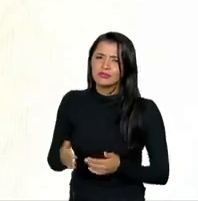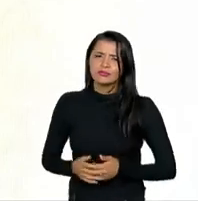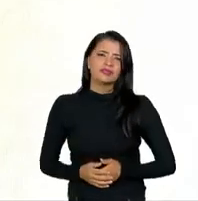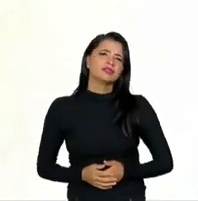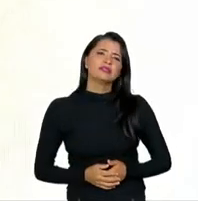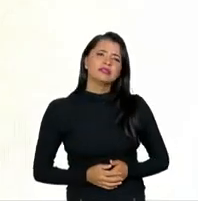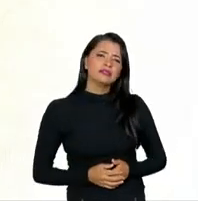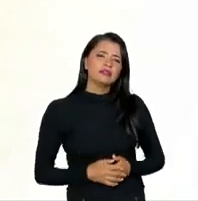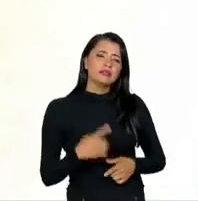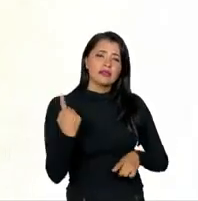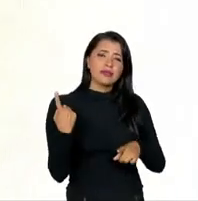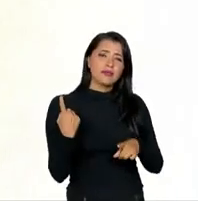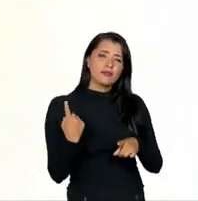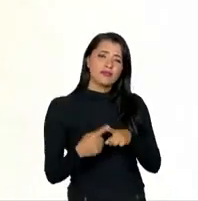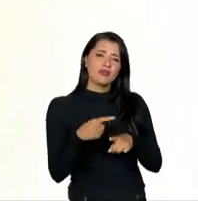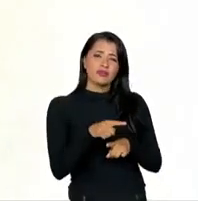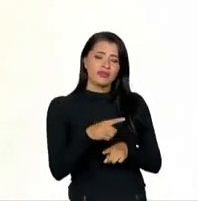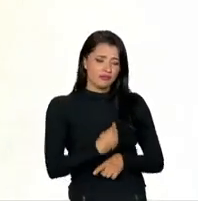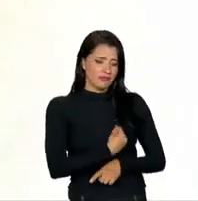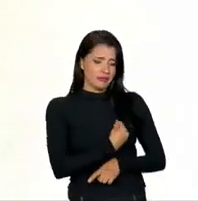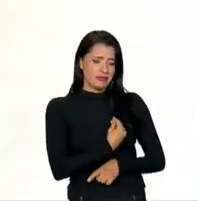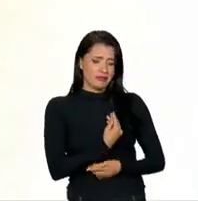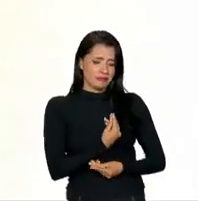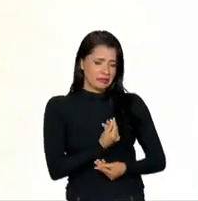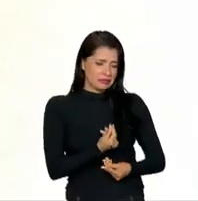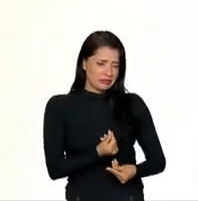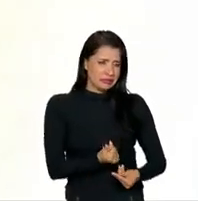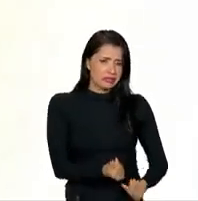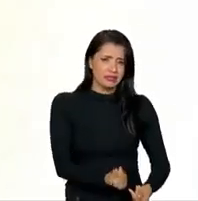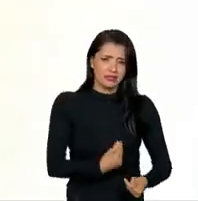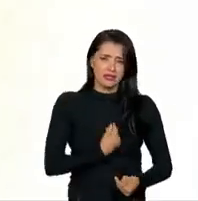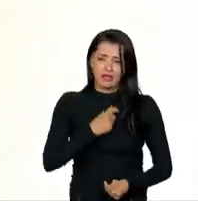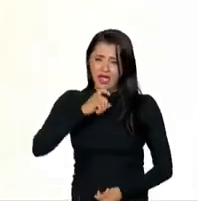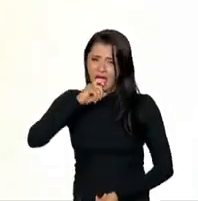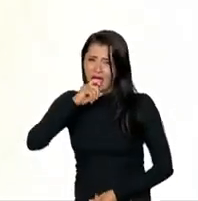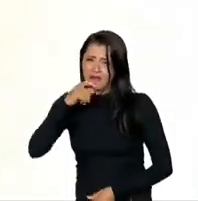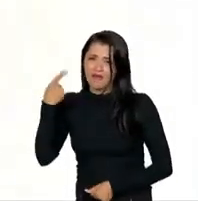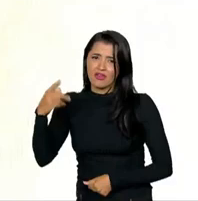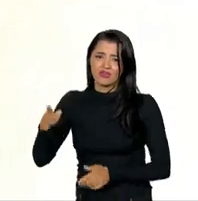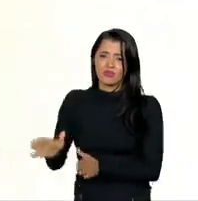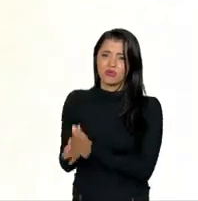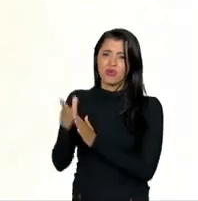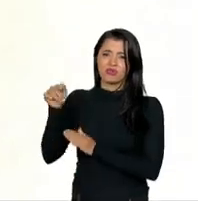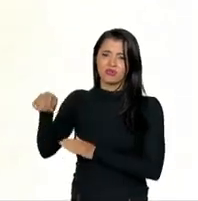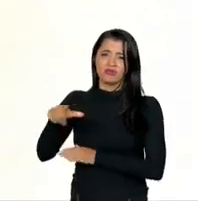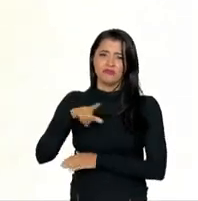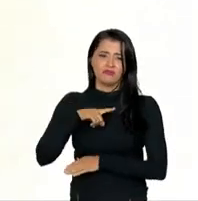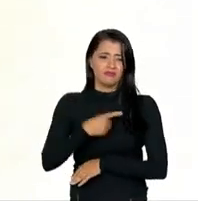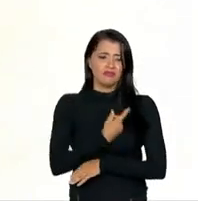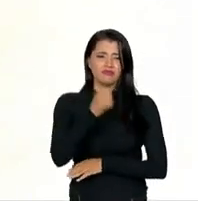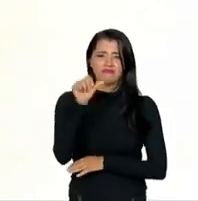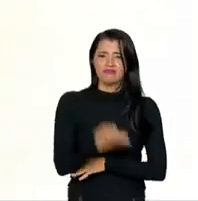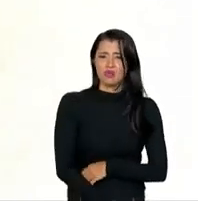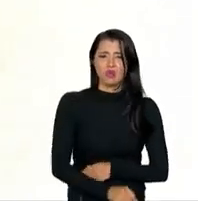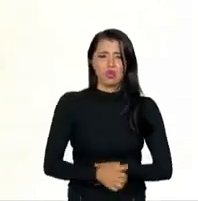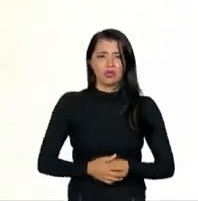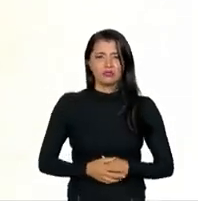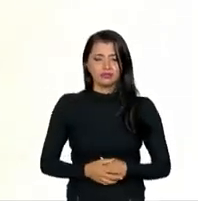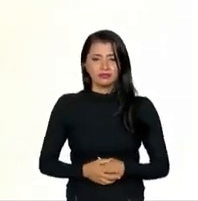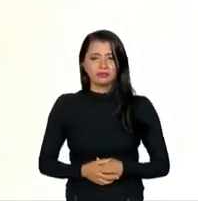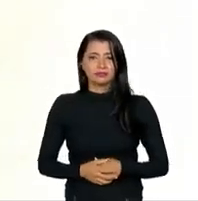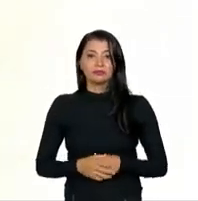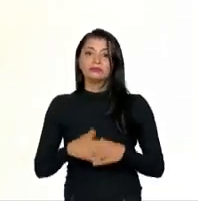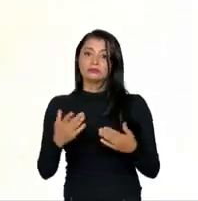Porque a miséria que eu vivo, eu tenho inveja dos pobres daqui. Então, é isso